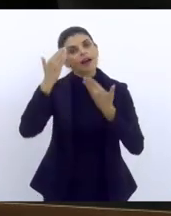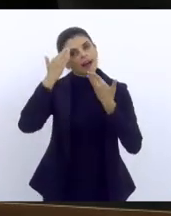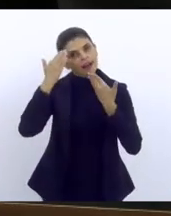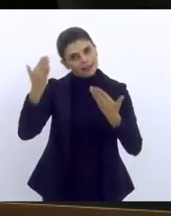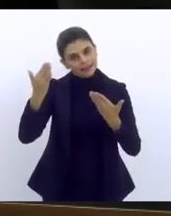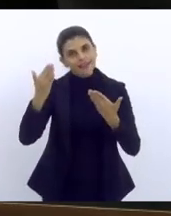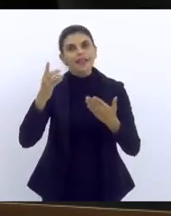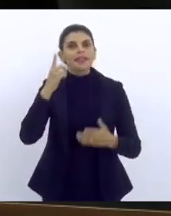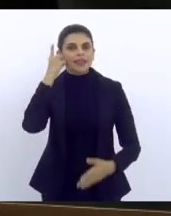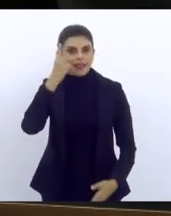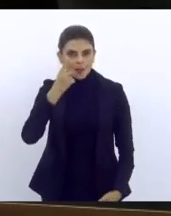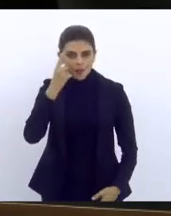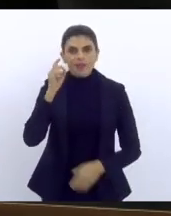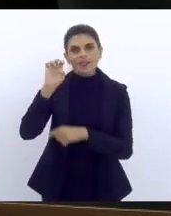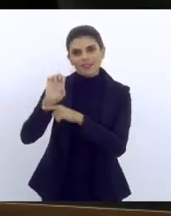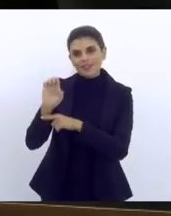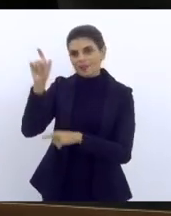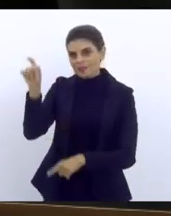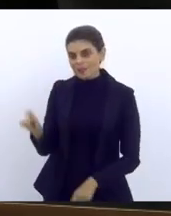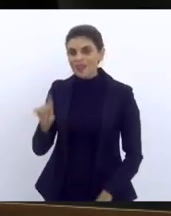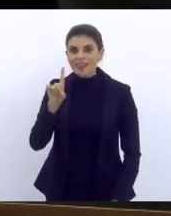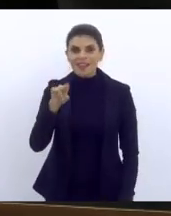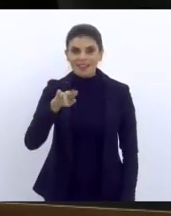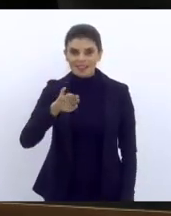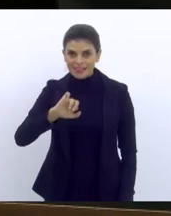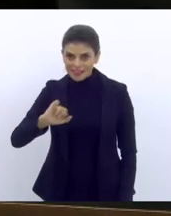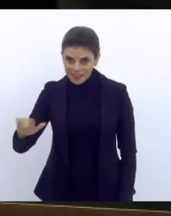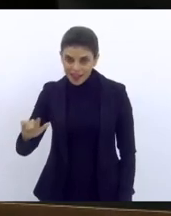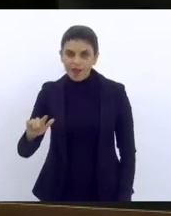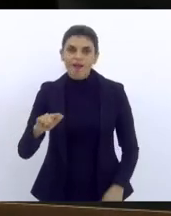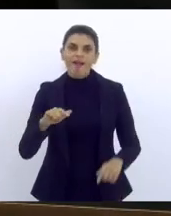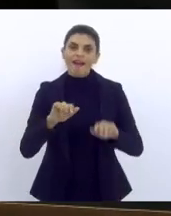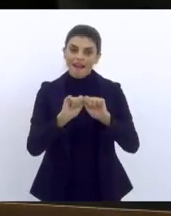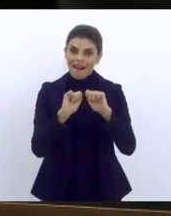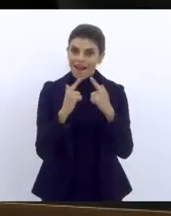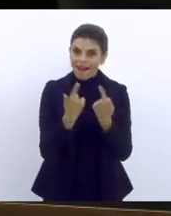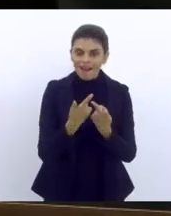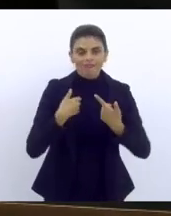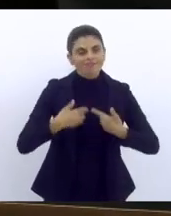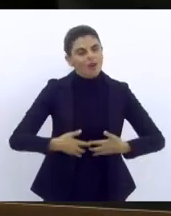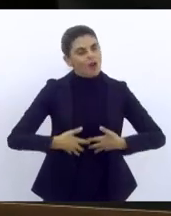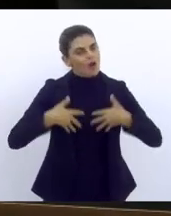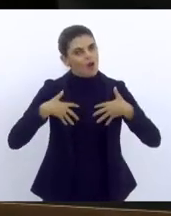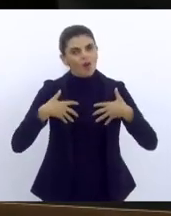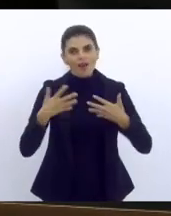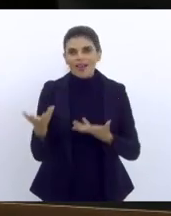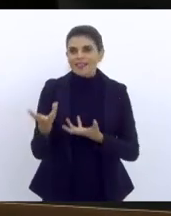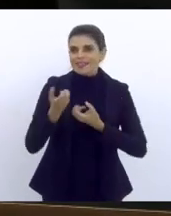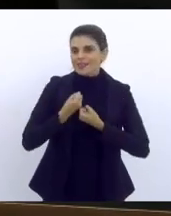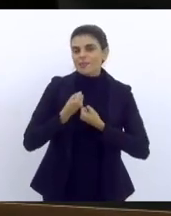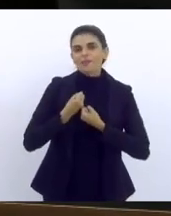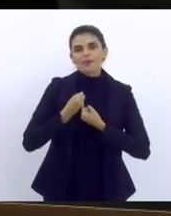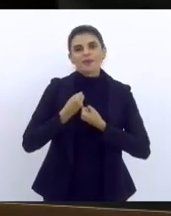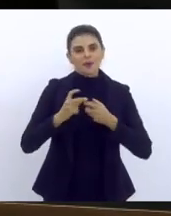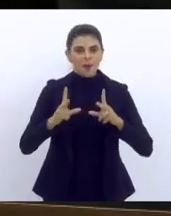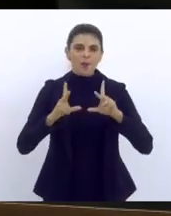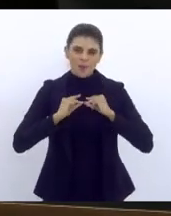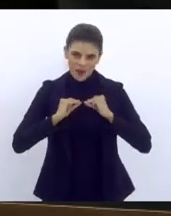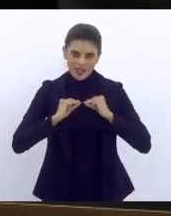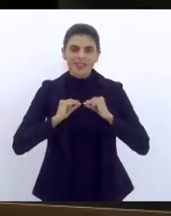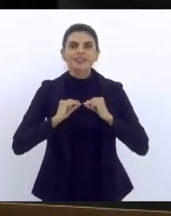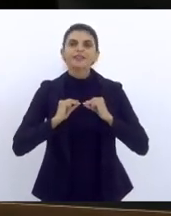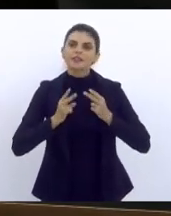nosso deputado estadual Daniel Liberon, essa casa, que é uma honra estar aqui recebendo isso, mas